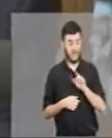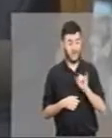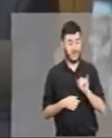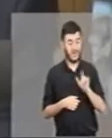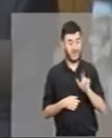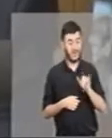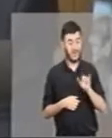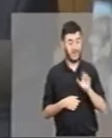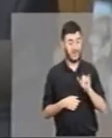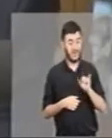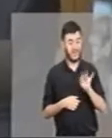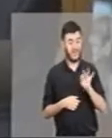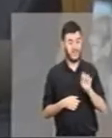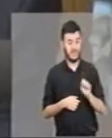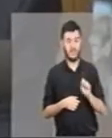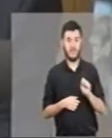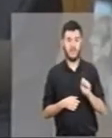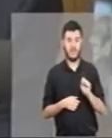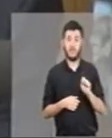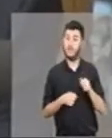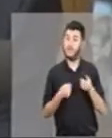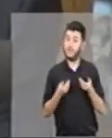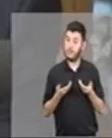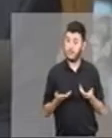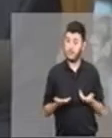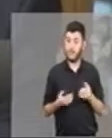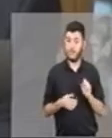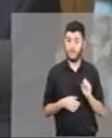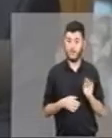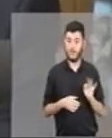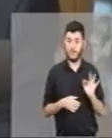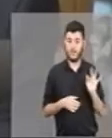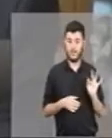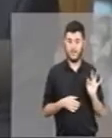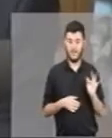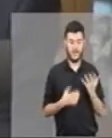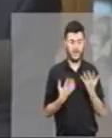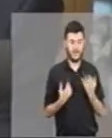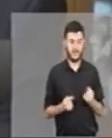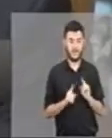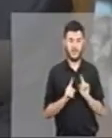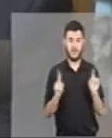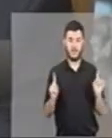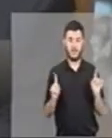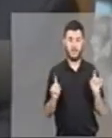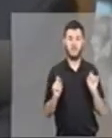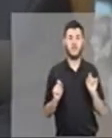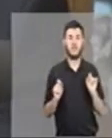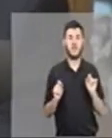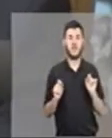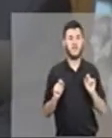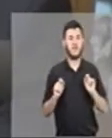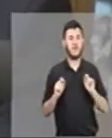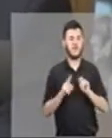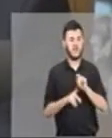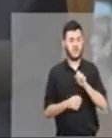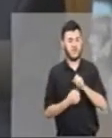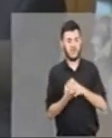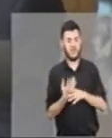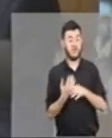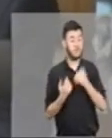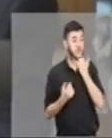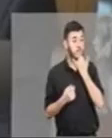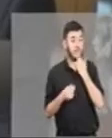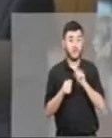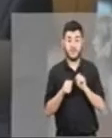o fato de o Supremo Tribunal Federal não as admitir não tem o condão de gerar a nulidade de todo o processo ou